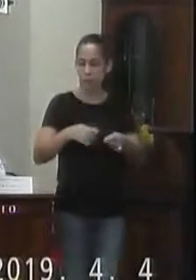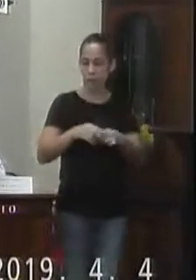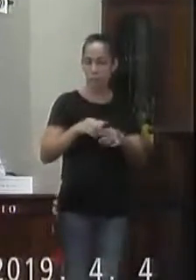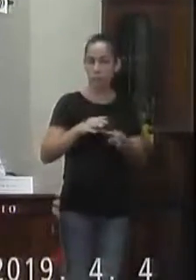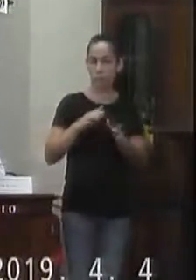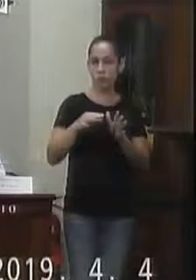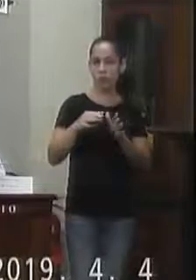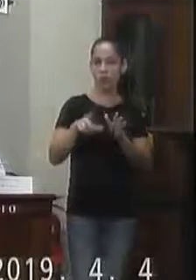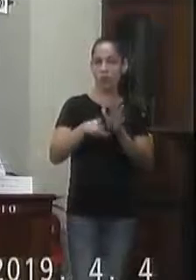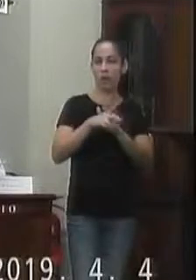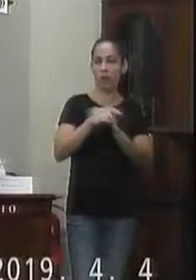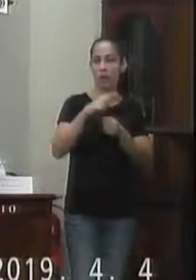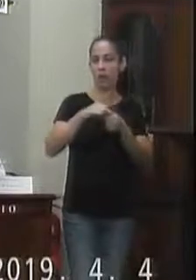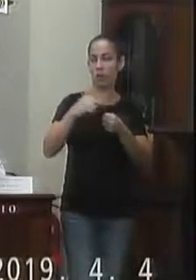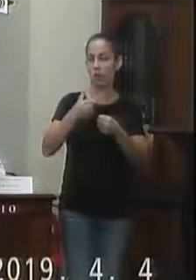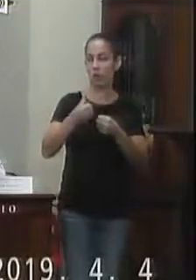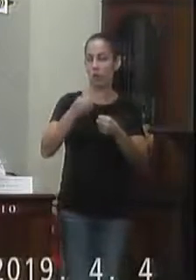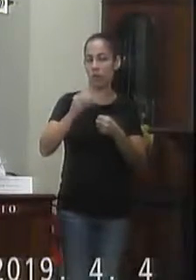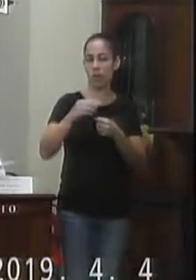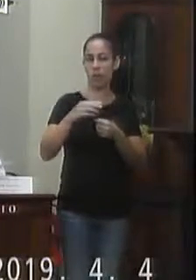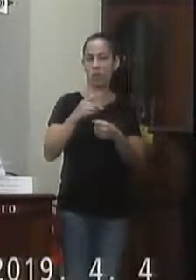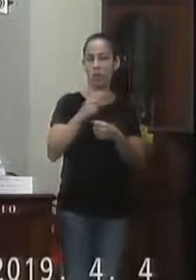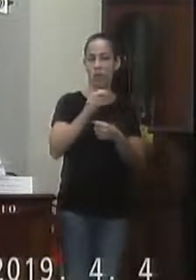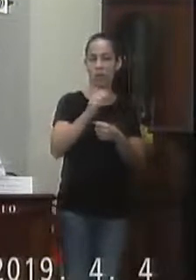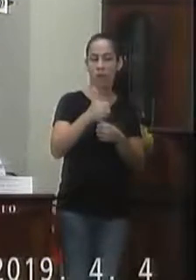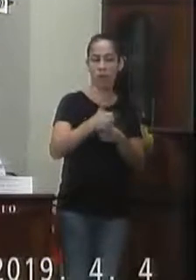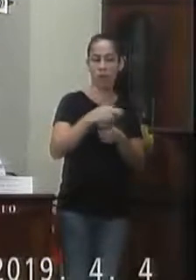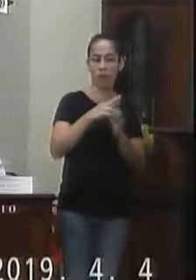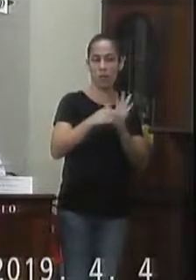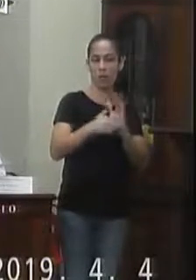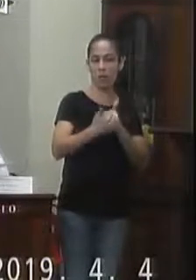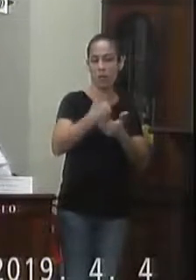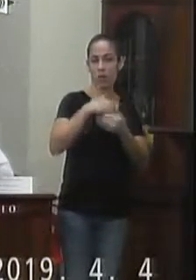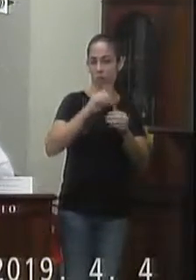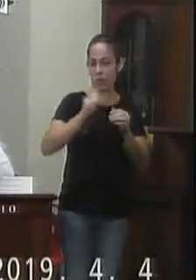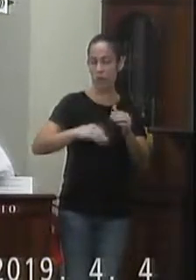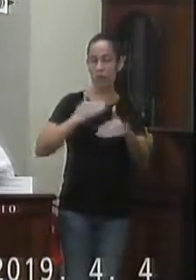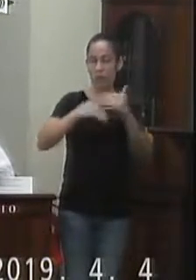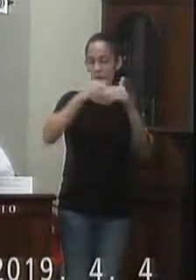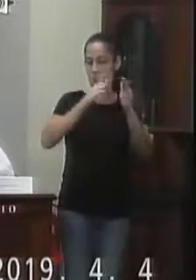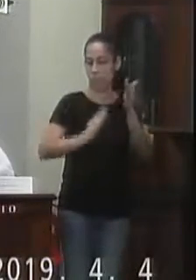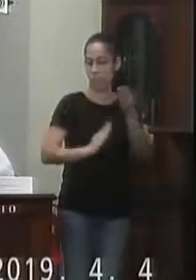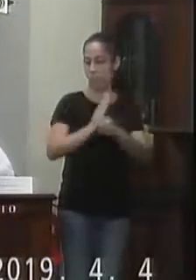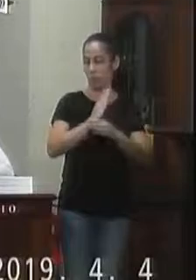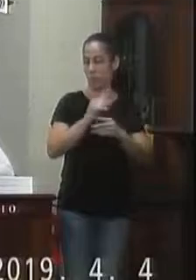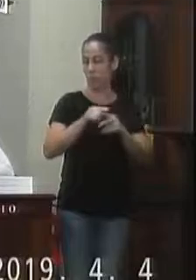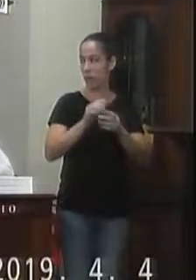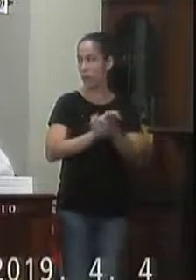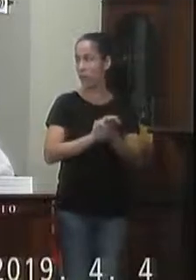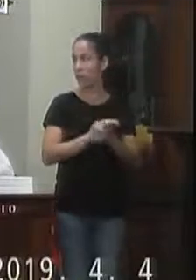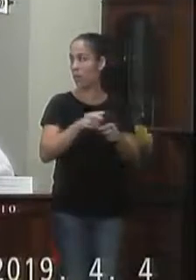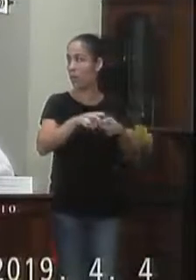nos termos dispostos do artigo 60, parágrafo 1º do Regimento Interno, merecendo sua regular tramitação e aprovação. Desta forma, ao examinar o